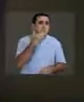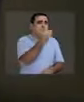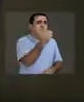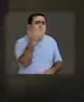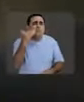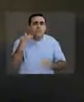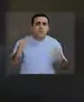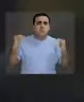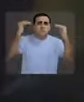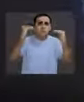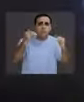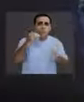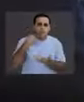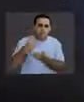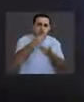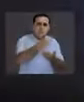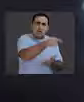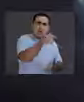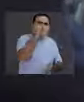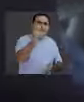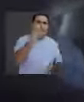para garantir os direitos da Franciomar.